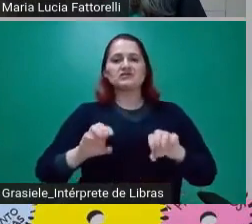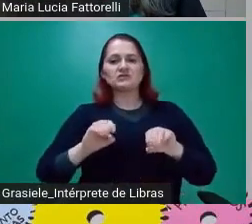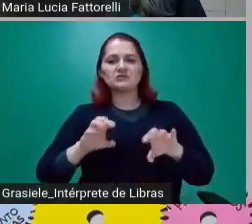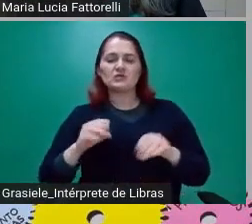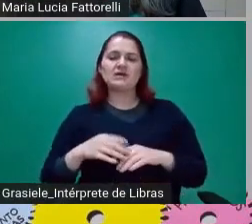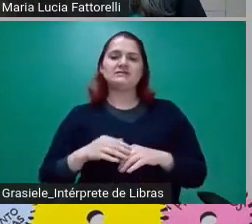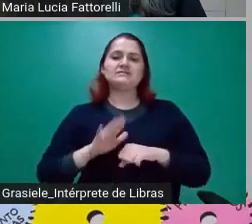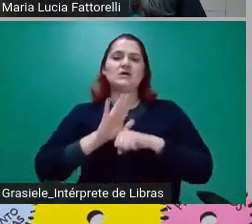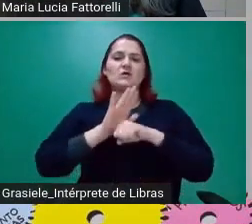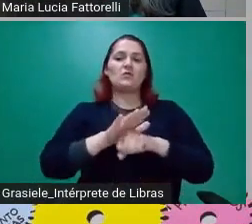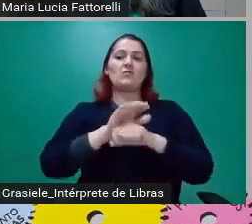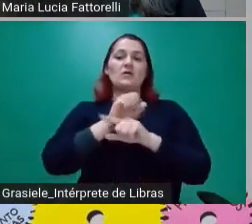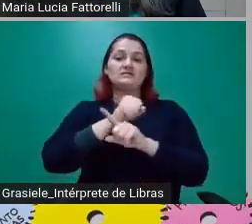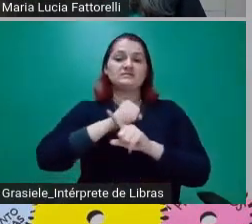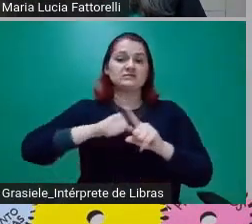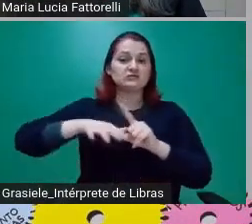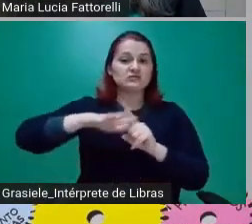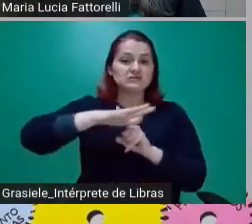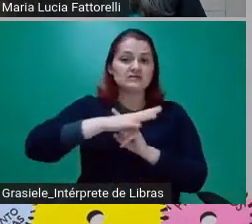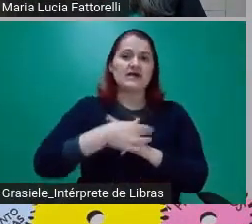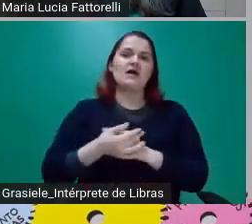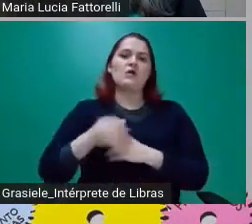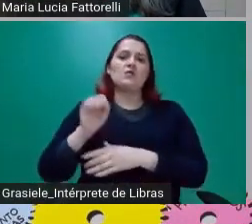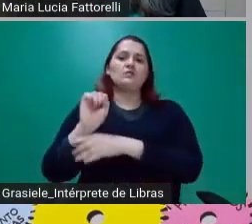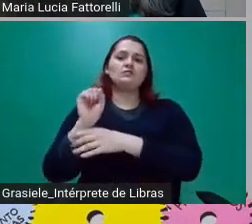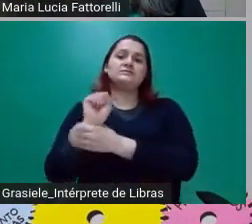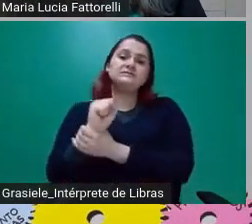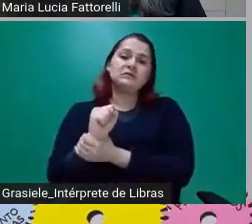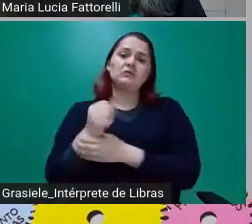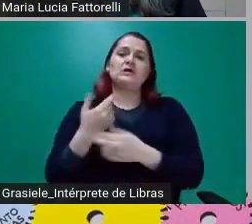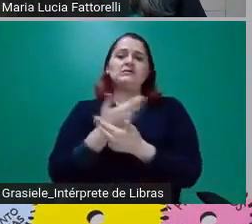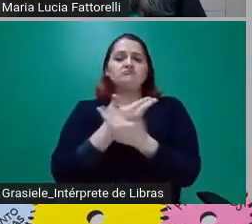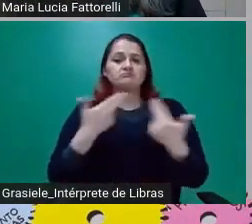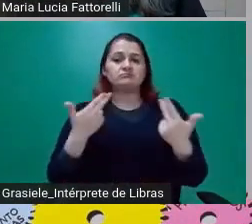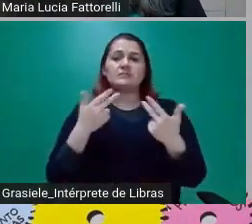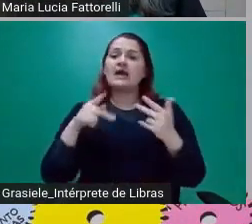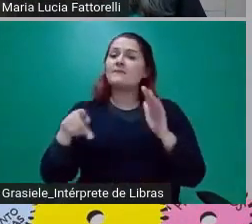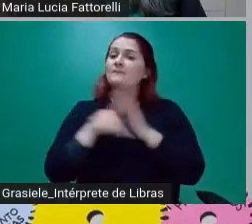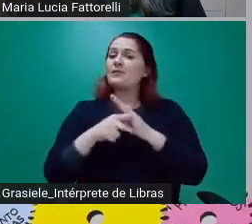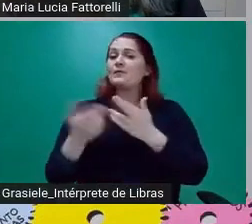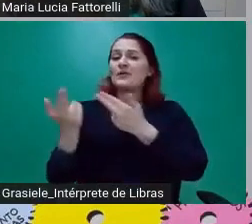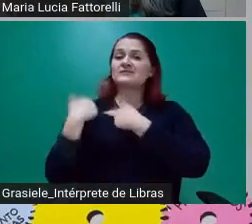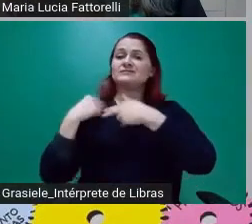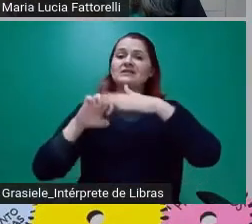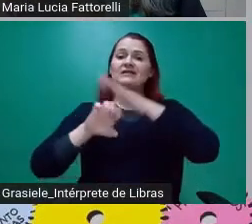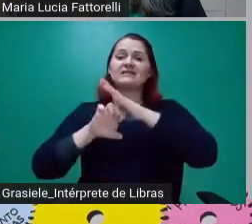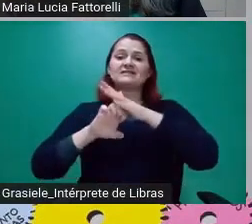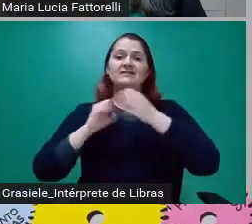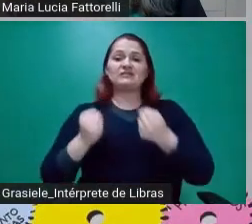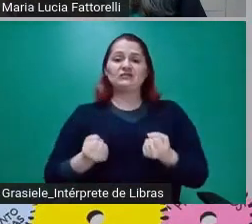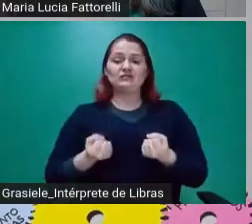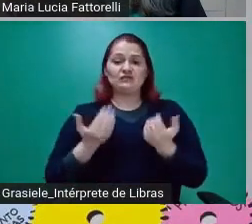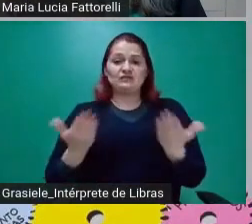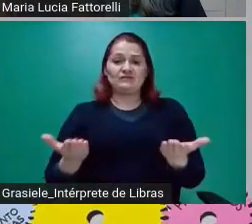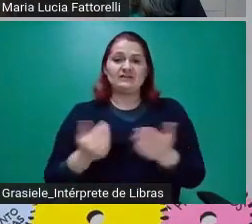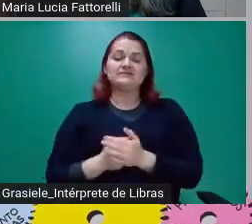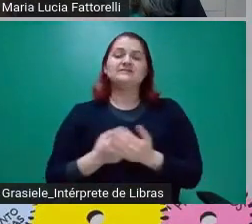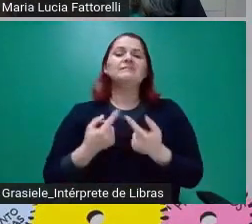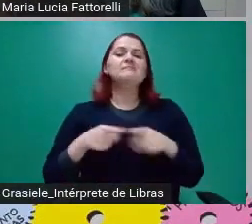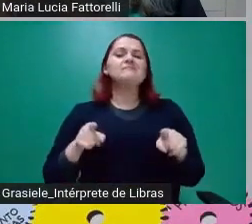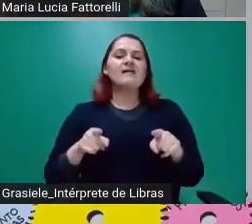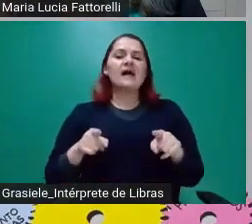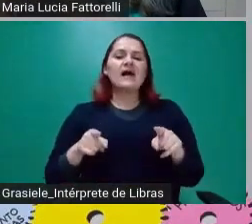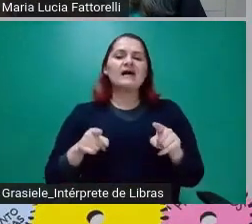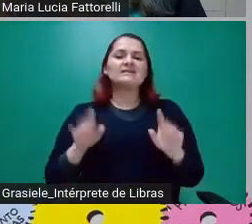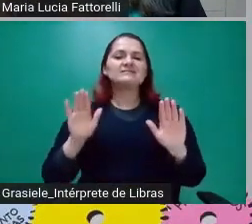trabalhistas, seguranças, etc. Então, o Estado tem que garantir isso. Só que, nessa lógica neoliberal, o